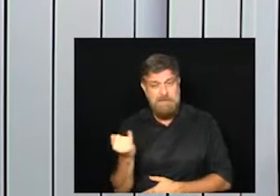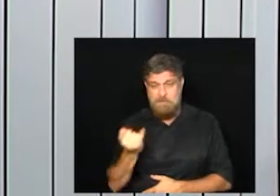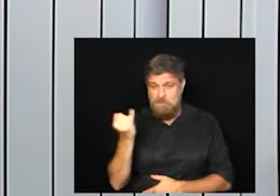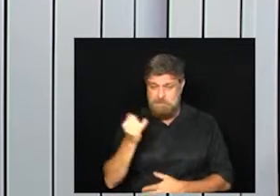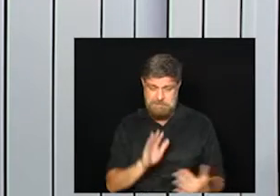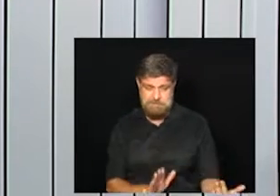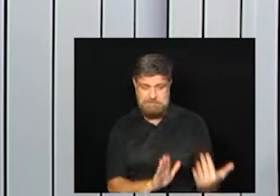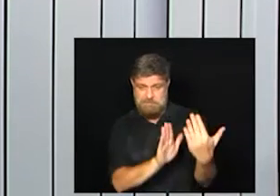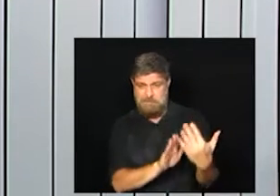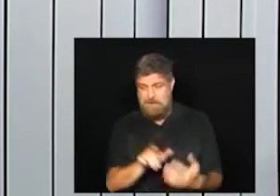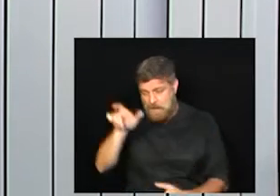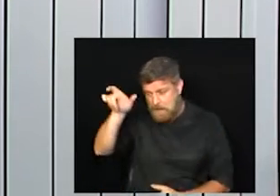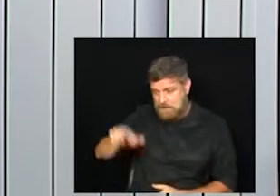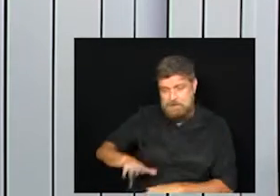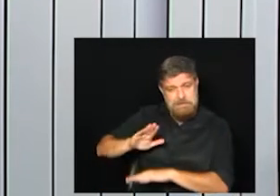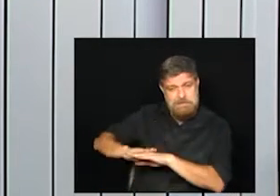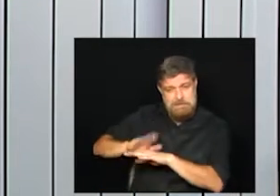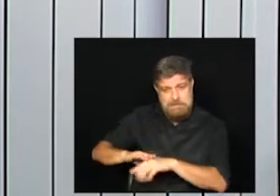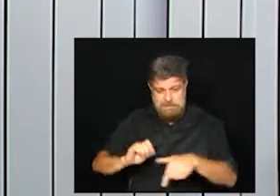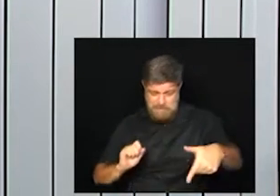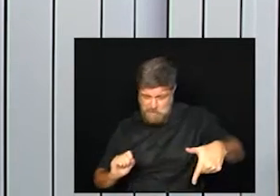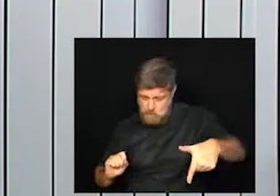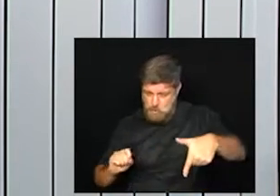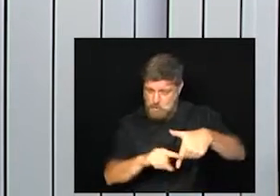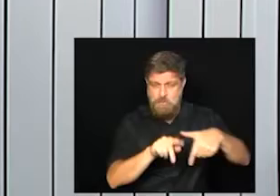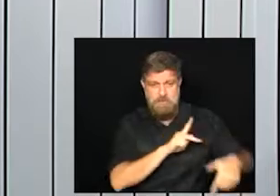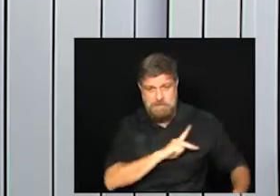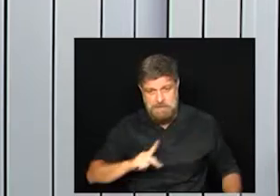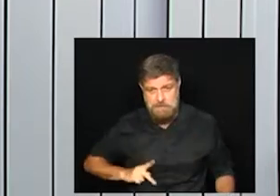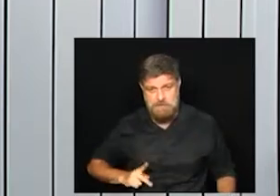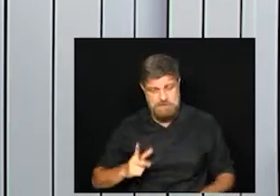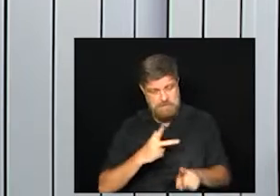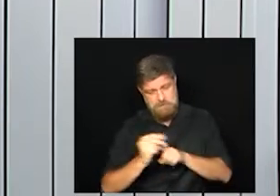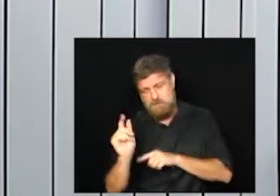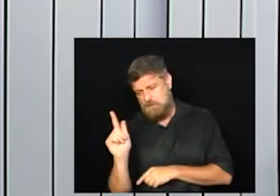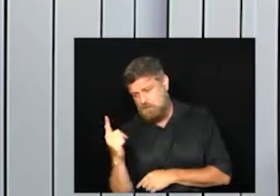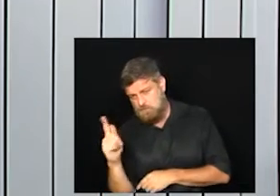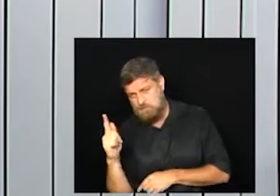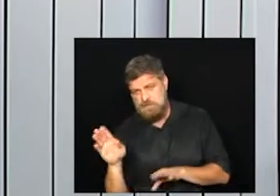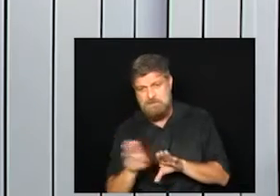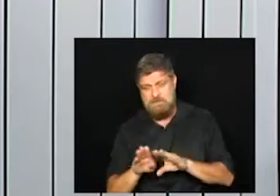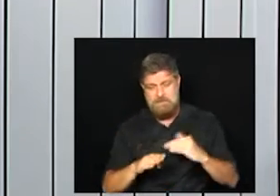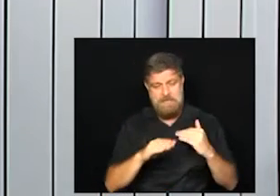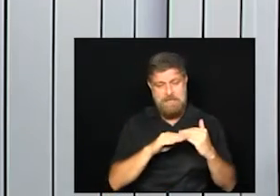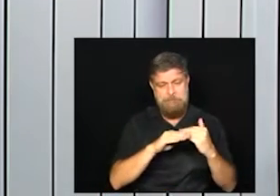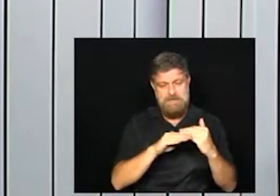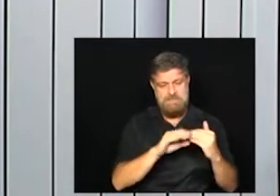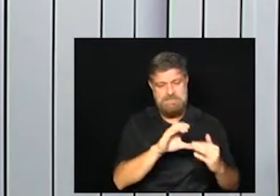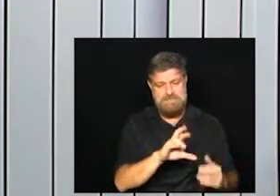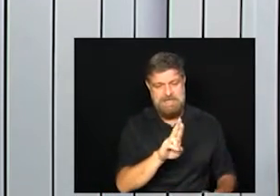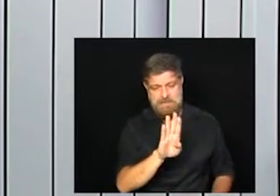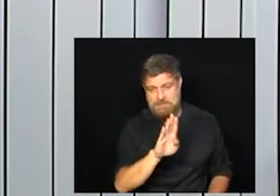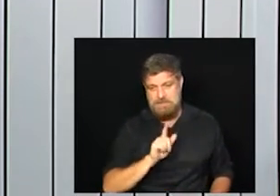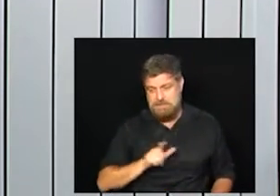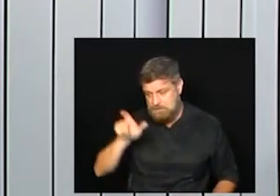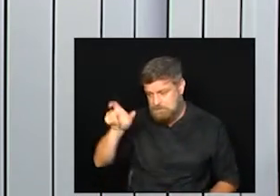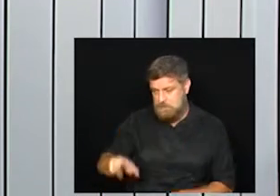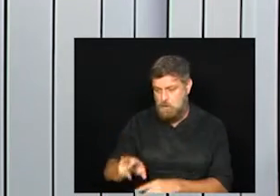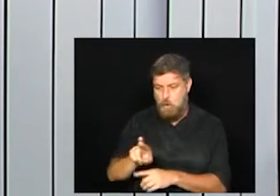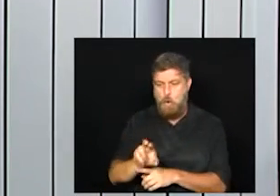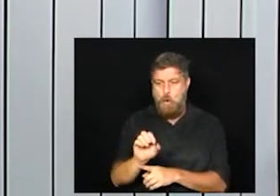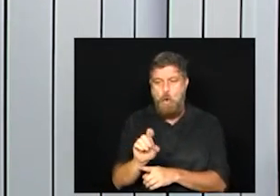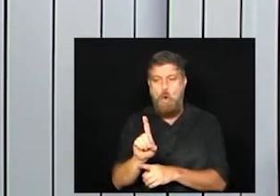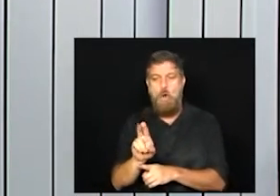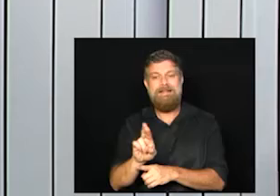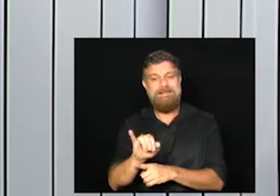importante e ele que tem feito os gols da Ponte, né? Da vitória contra o Goiás, do empate contra o CRB. Então o Rodrigão deve estar em